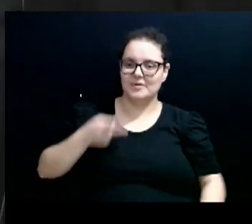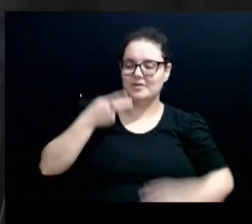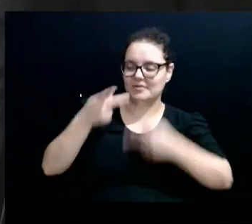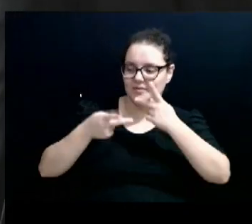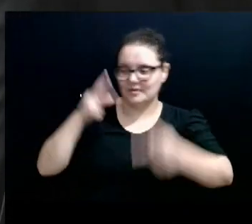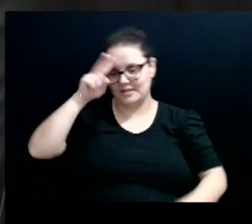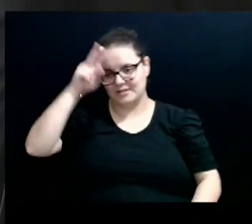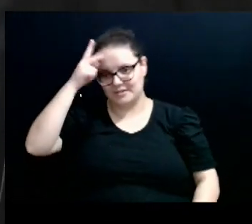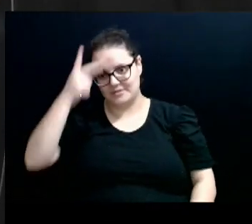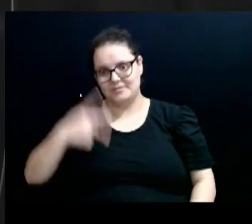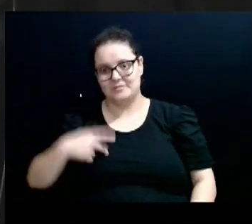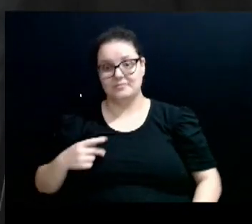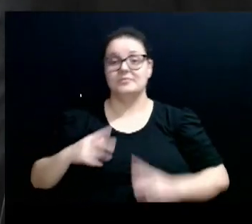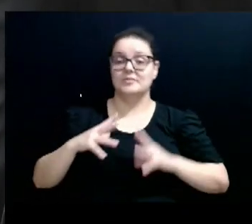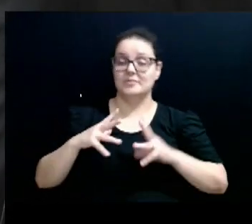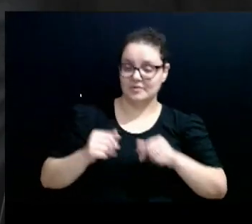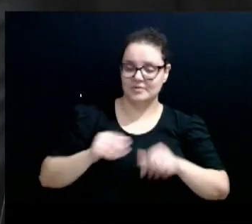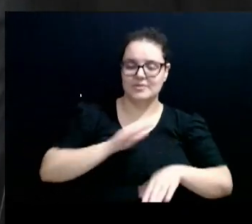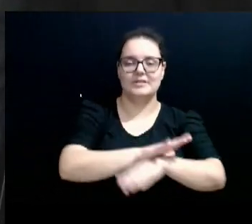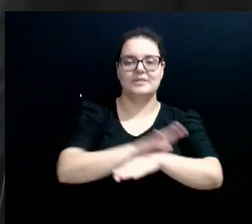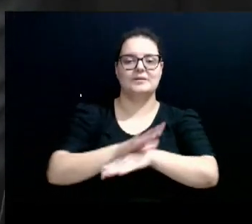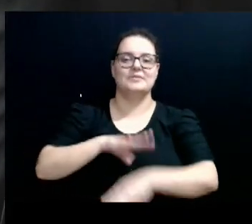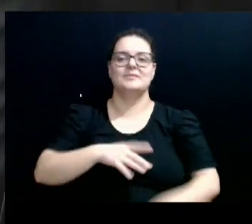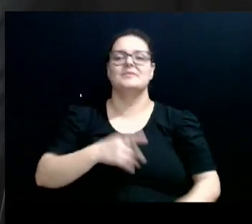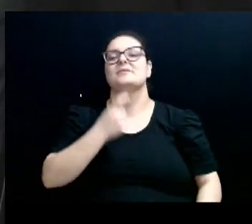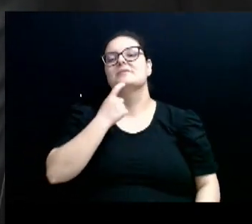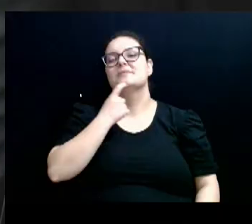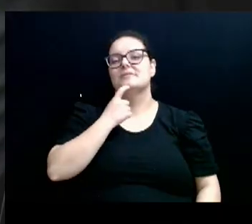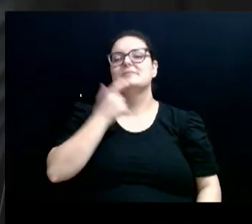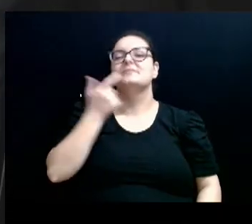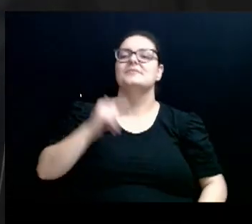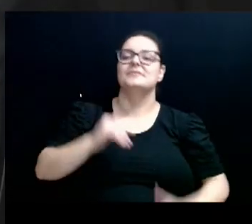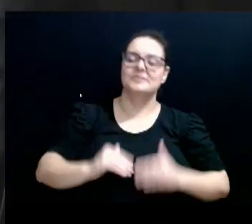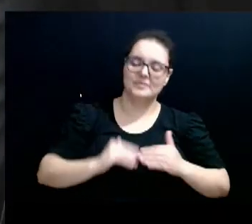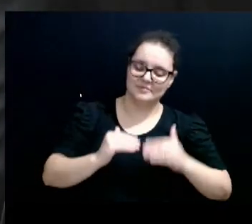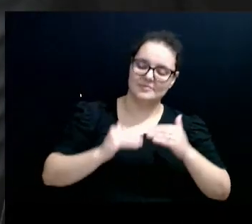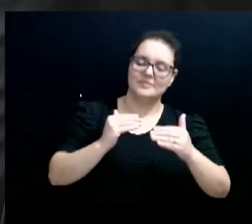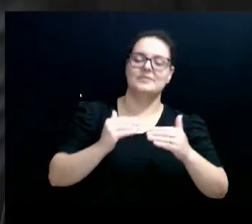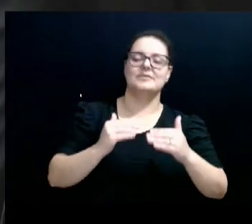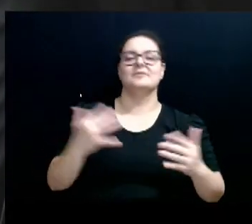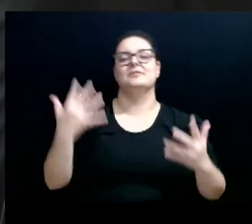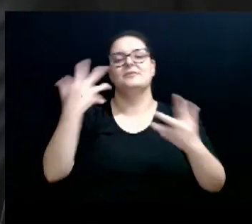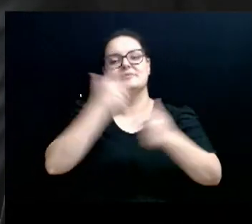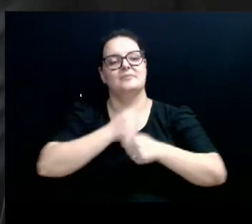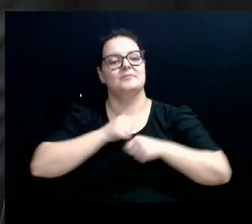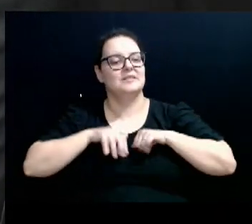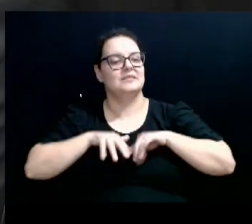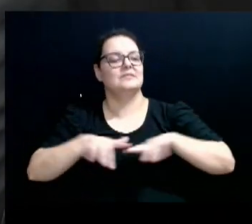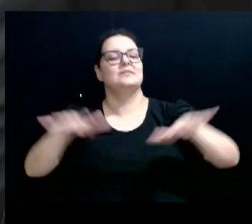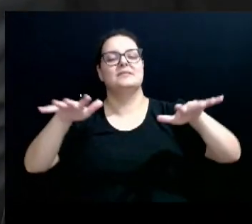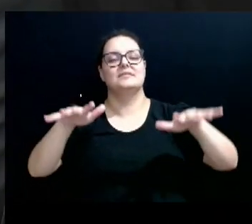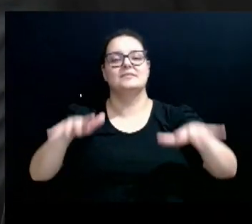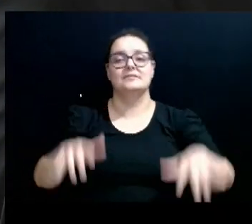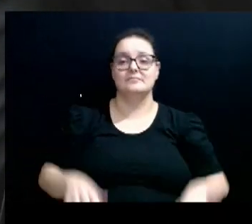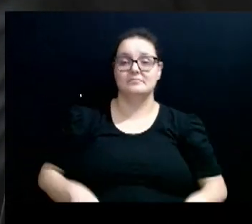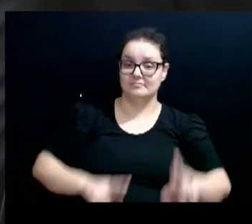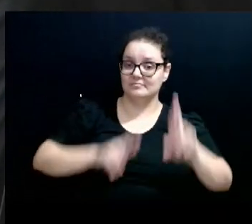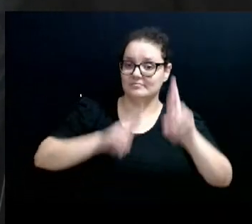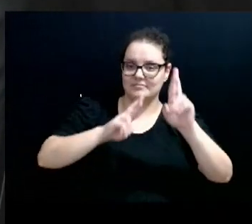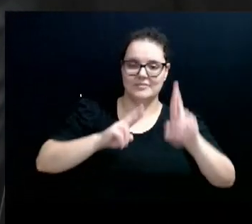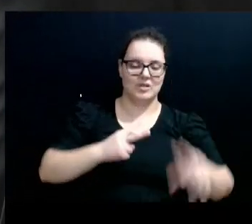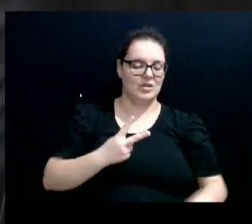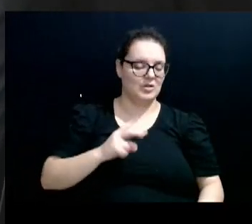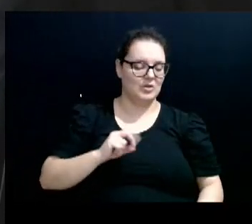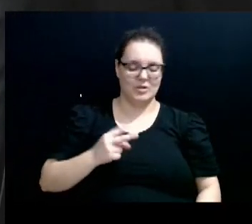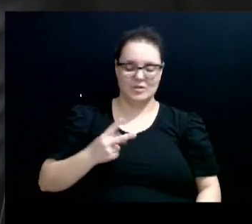todos contribuíram para que a cidade de Campinas continuasse sendo essa cidade bonita, vibrante, e eu desejo um 2026 aí cheio